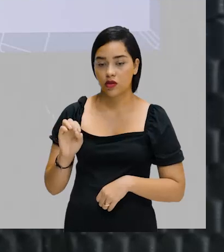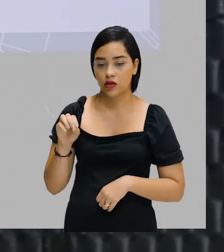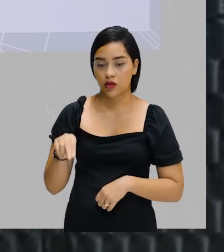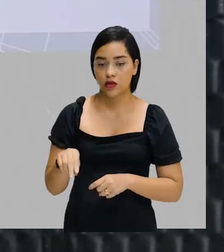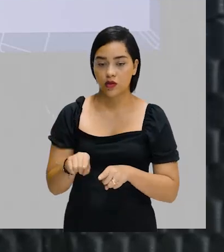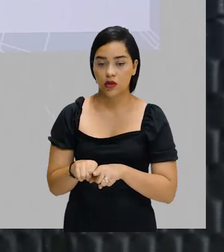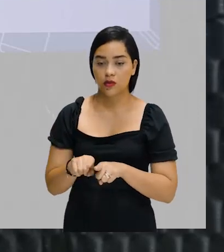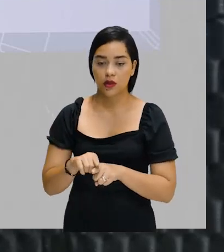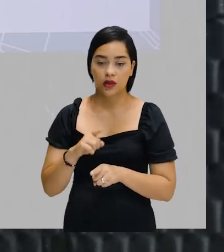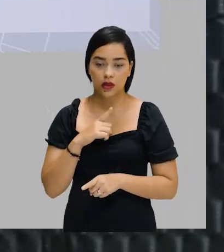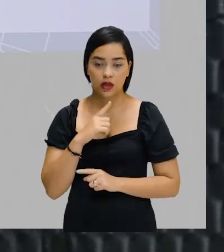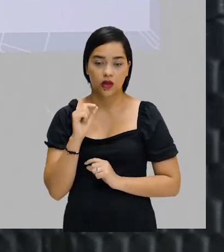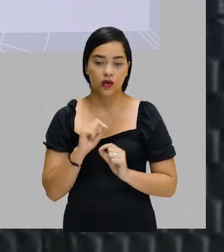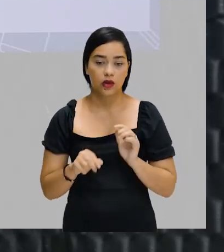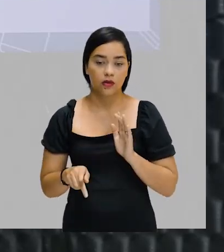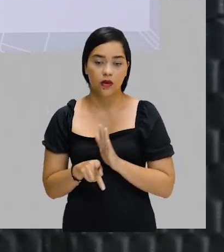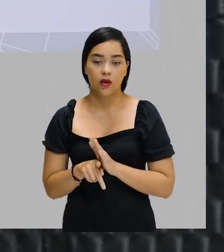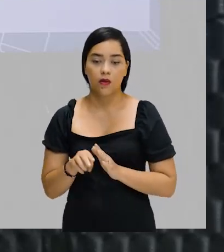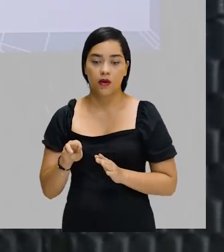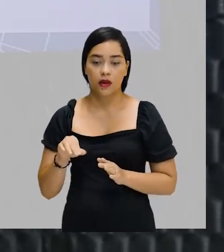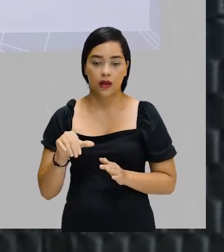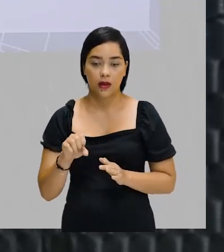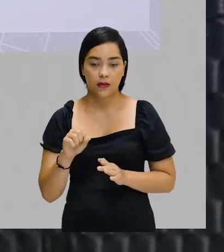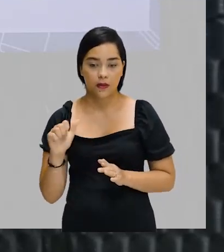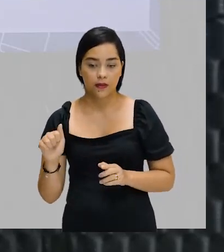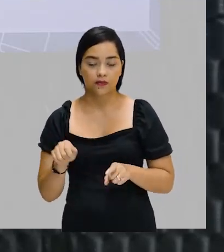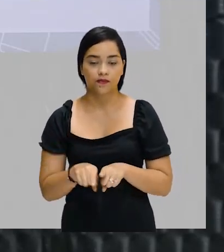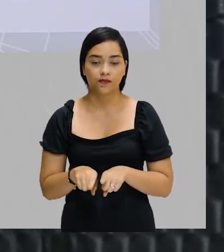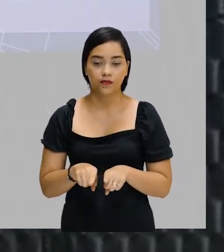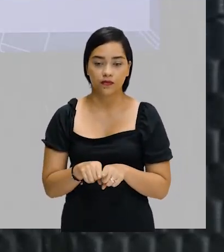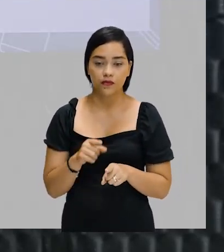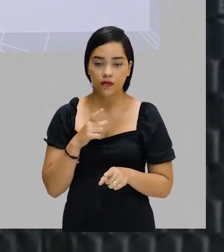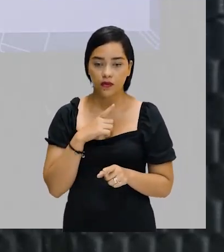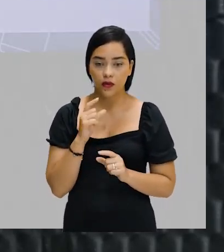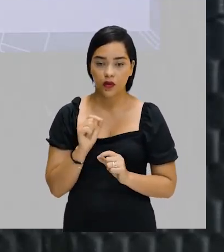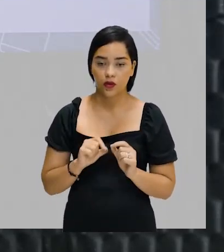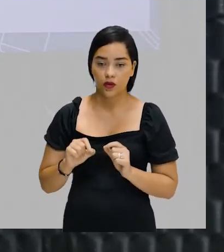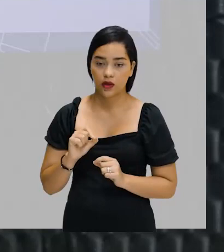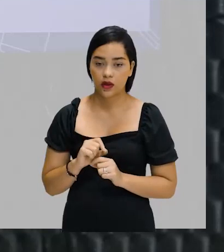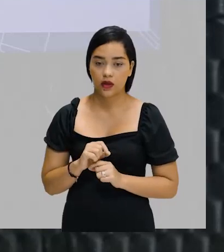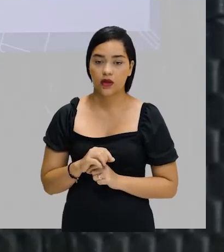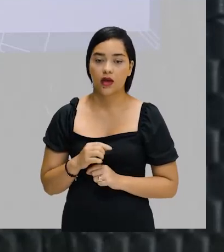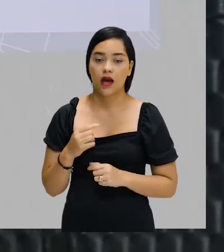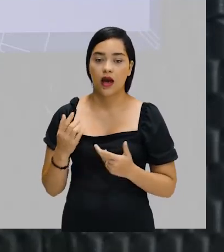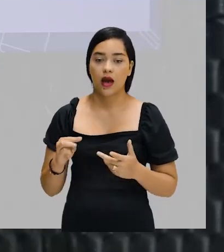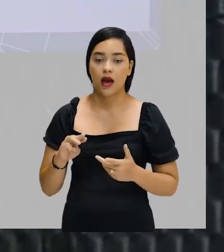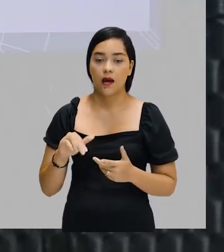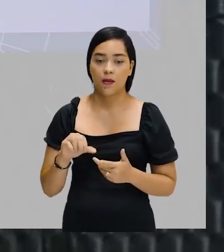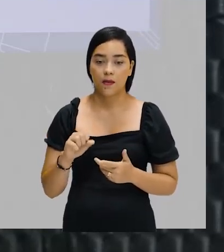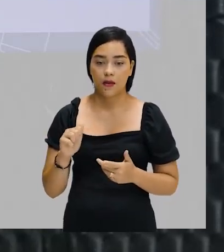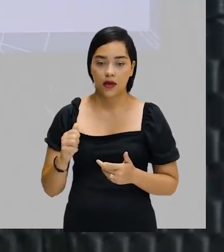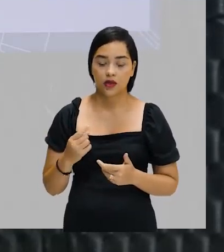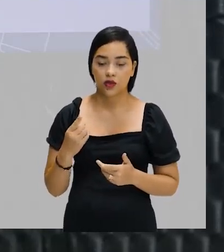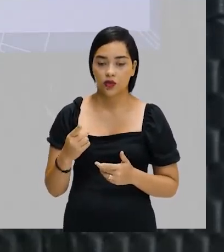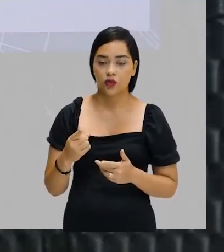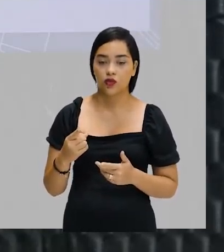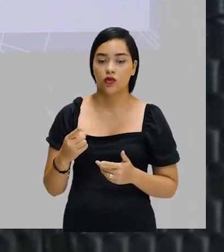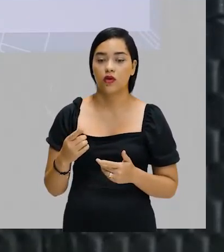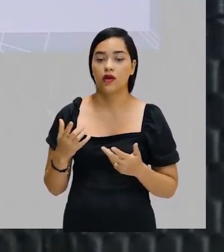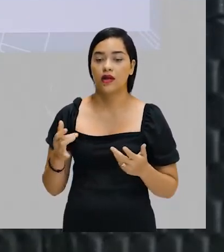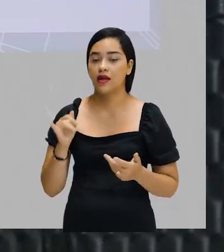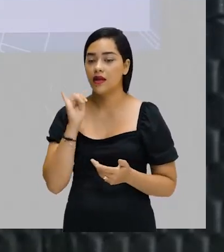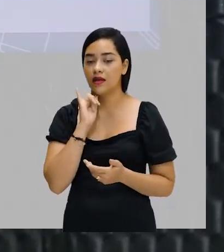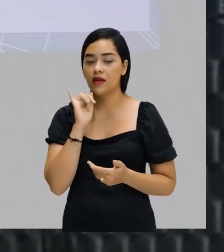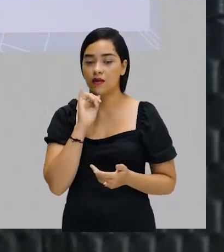a conservação da massa. E como dobramos a massa de um dos componentes, por exemplo,